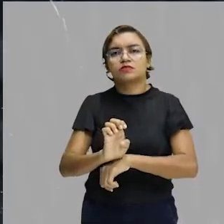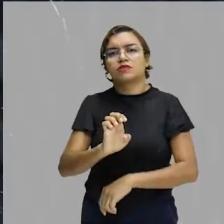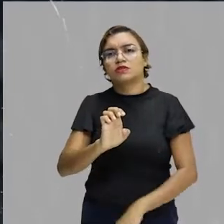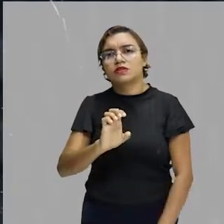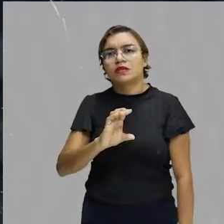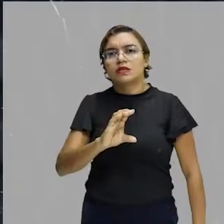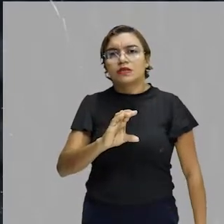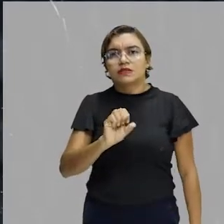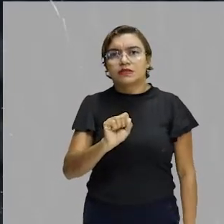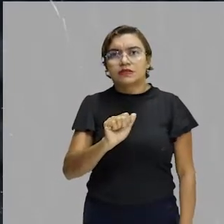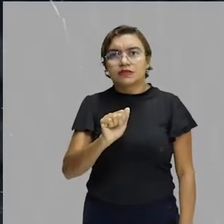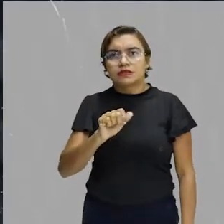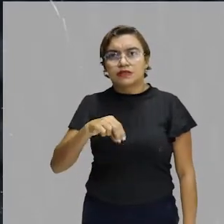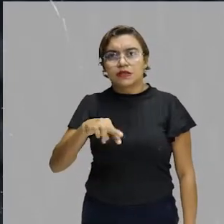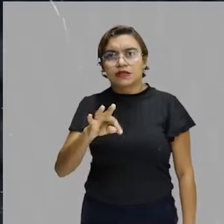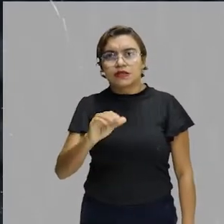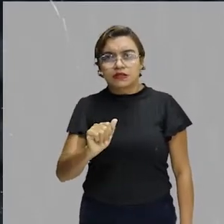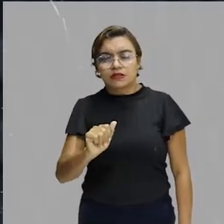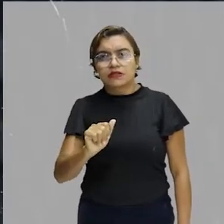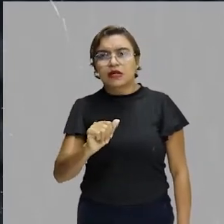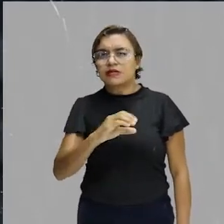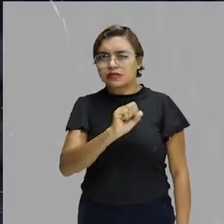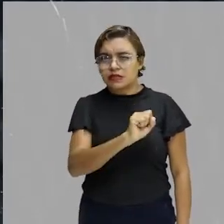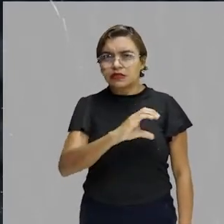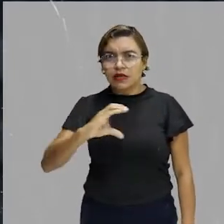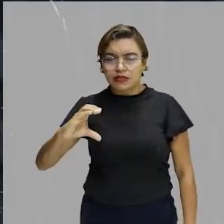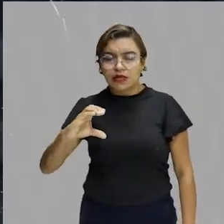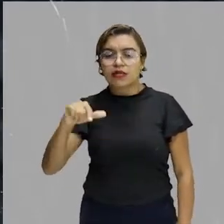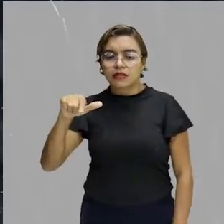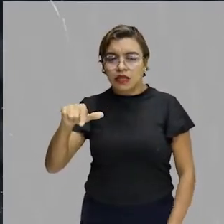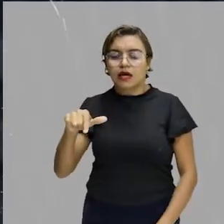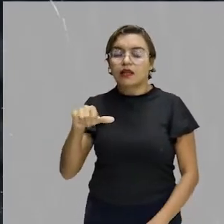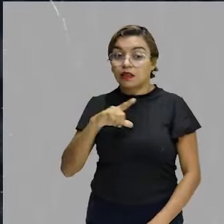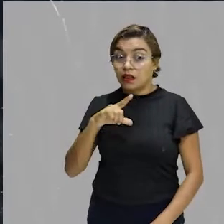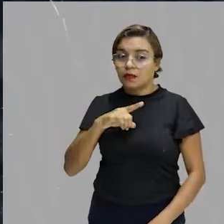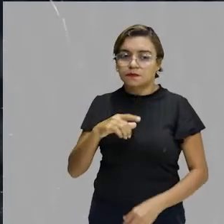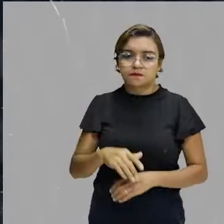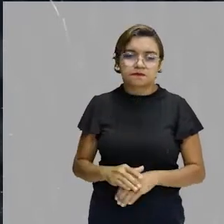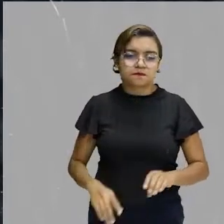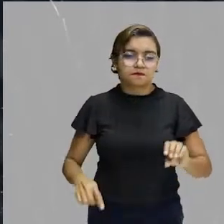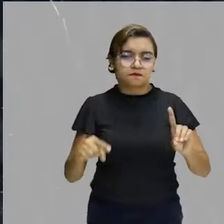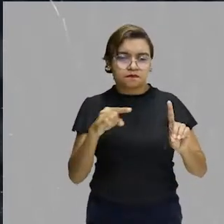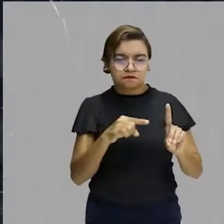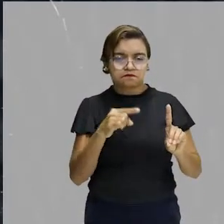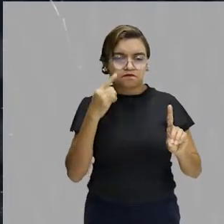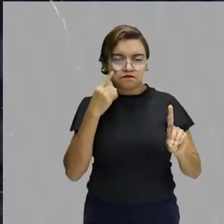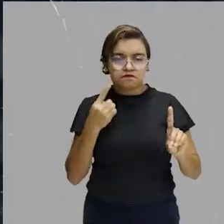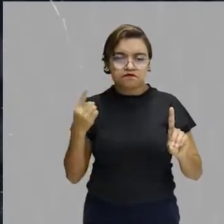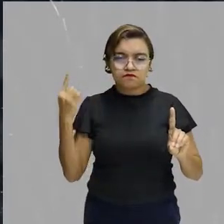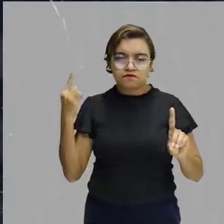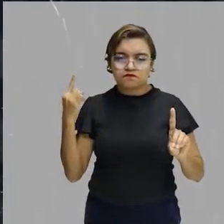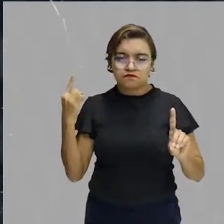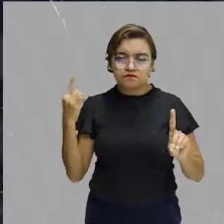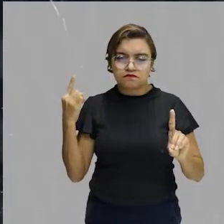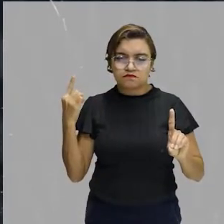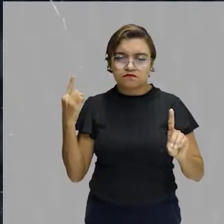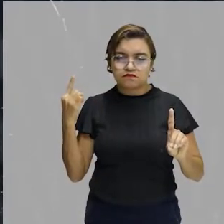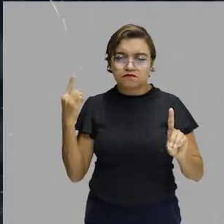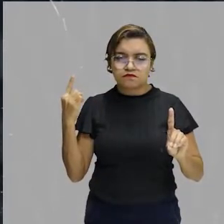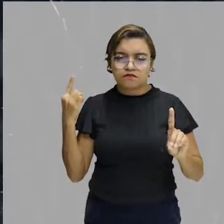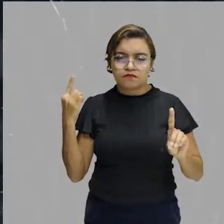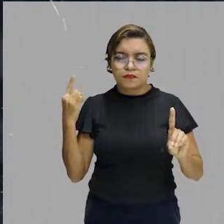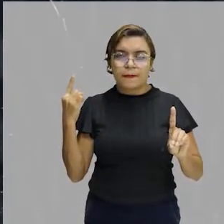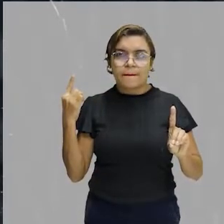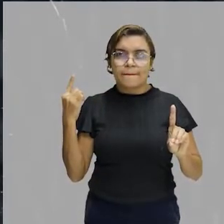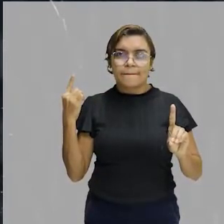ali de carvão naquela região, tá certo? E letra D, a biomassa é o combustível não renovável